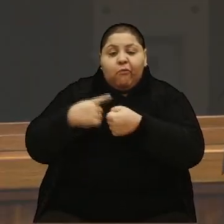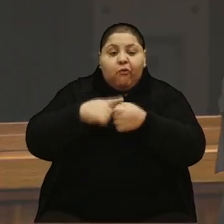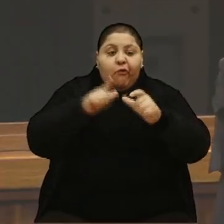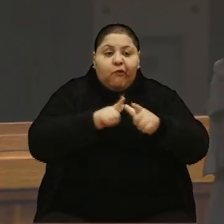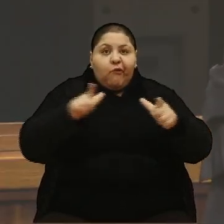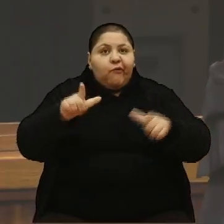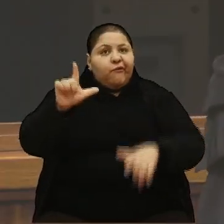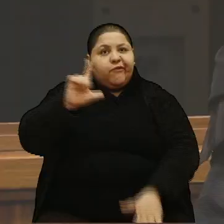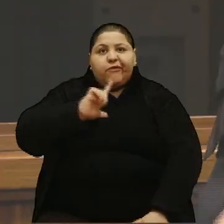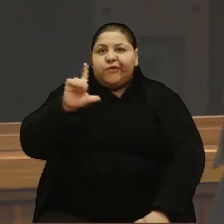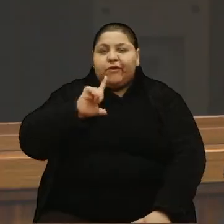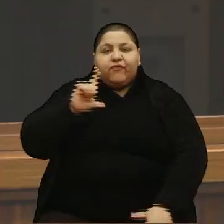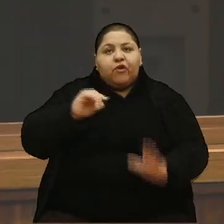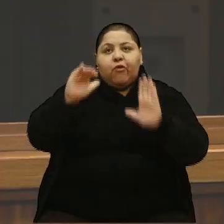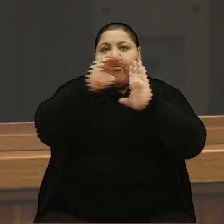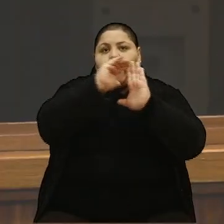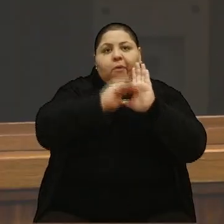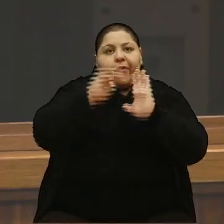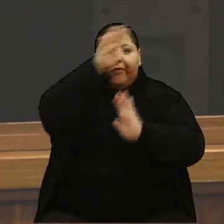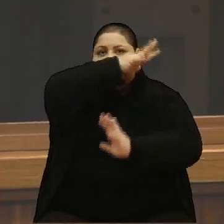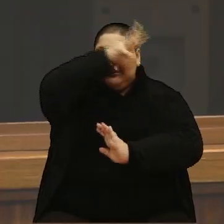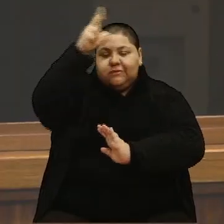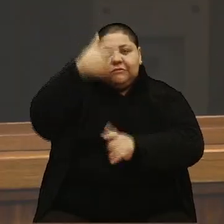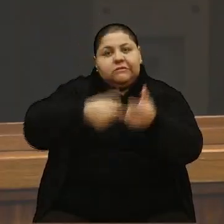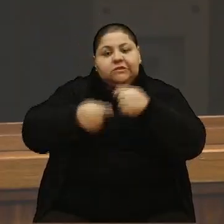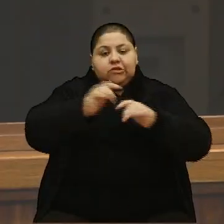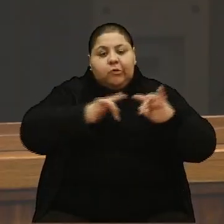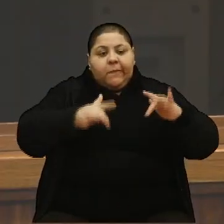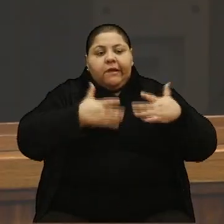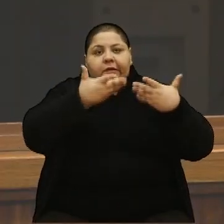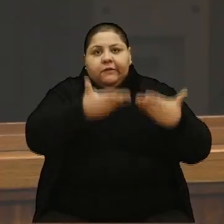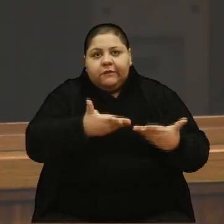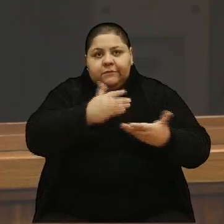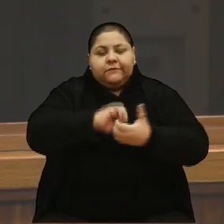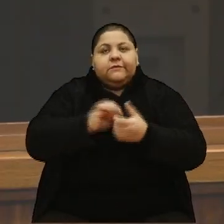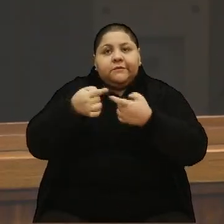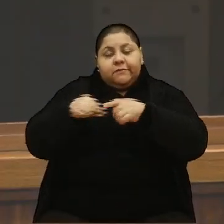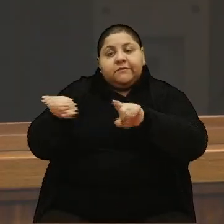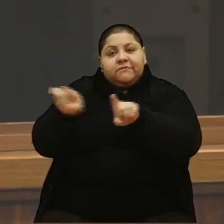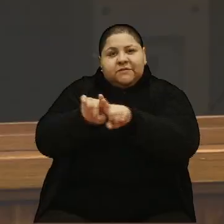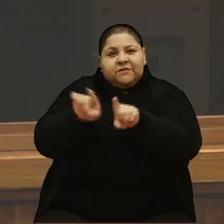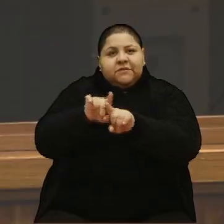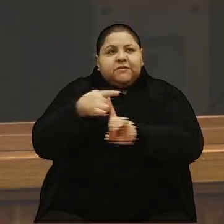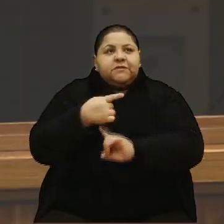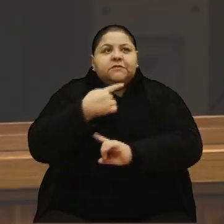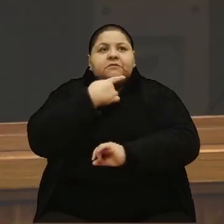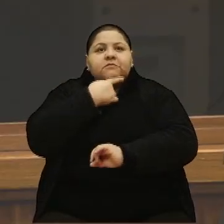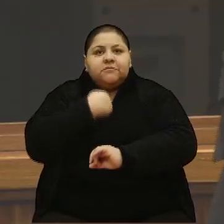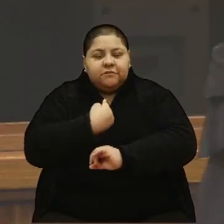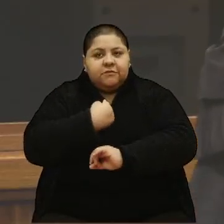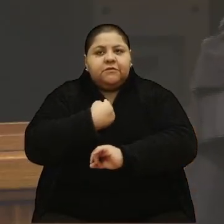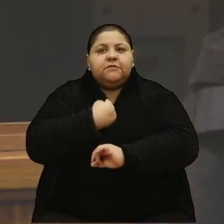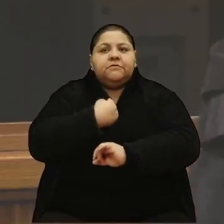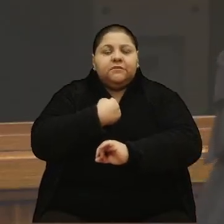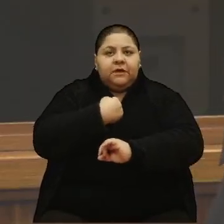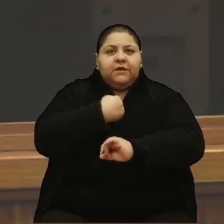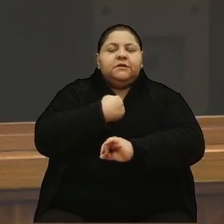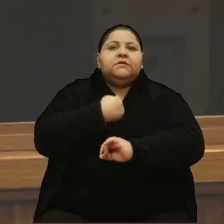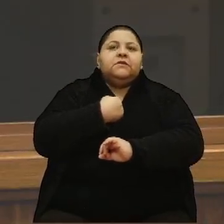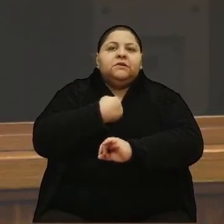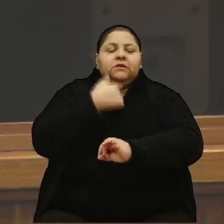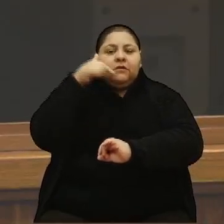que não tem um plano municipal de economia solidária. Mas eu também gostaria de aproveitar